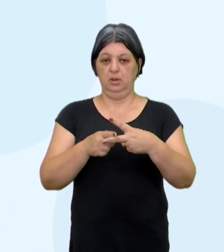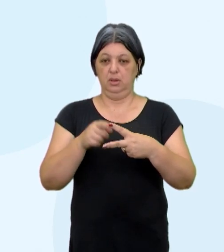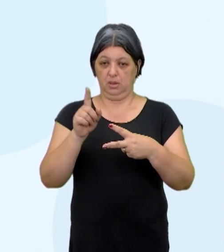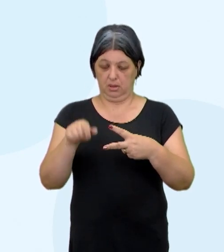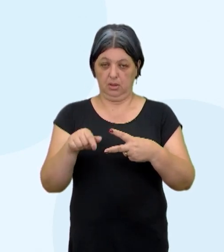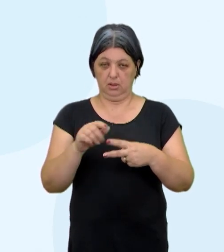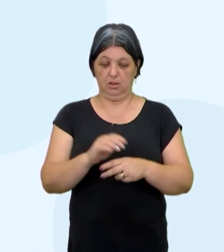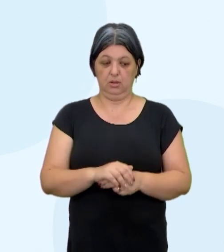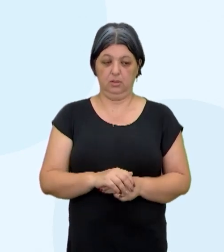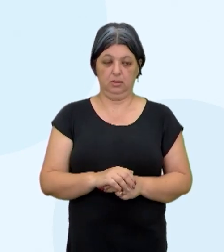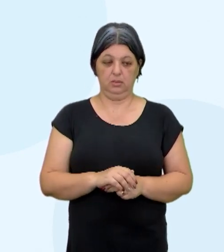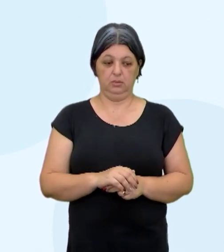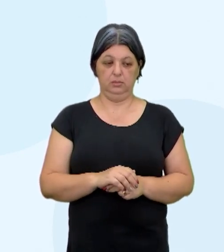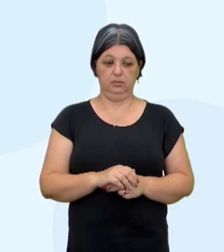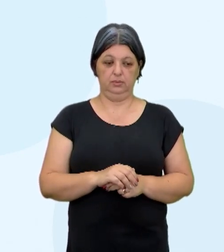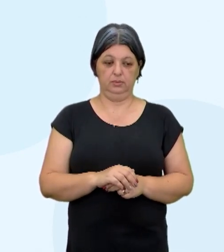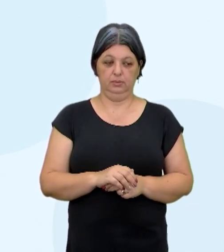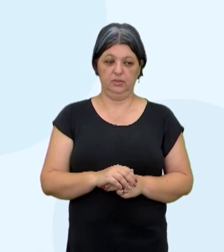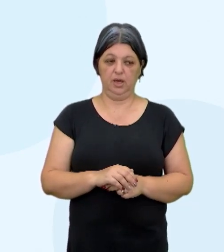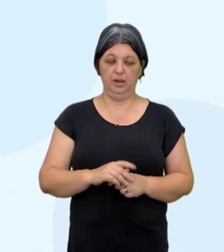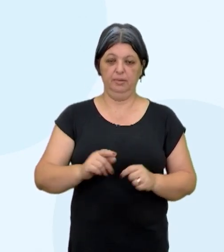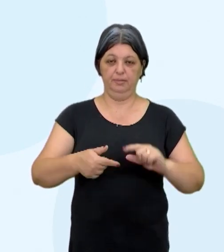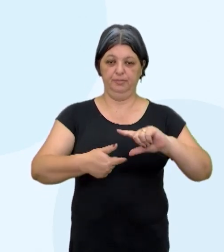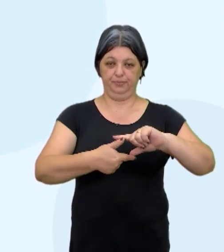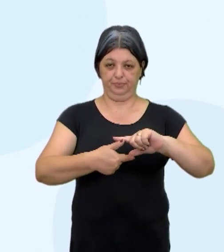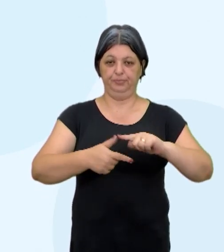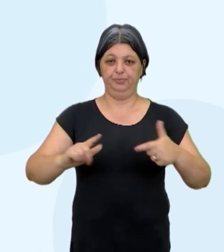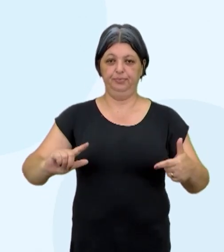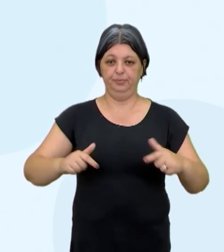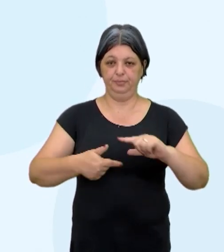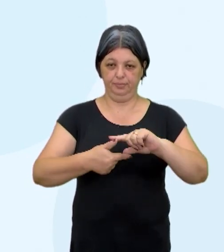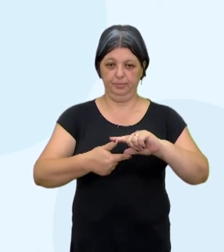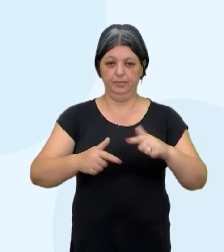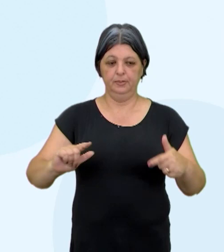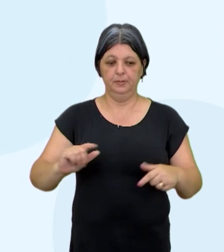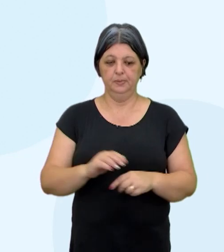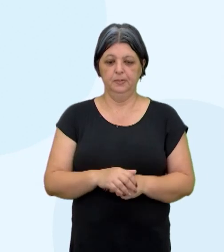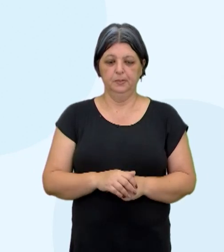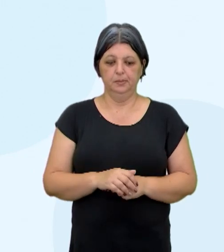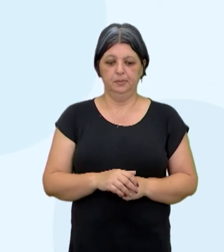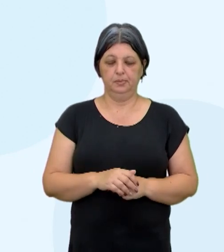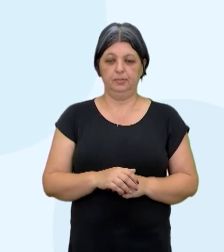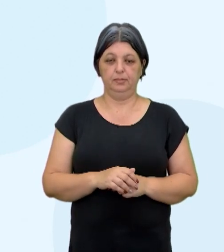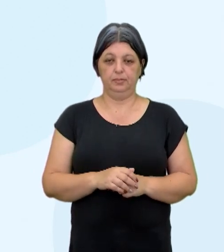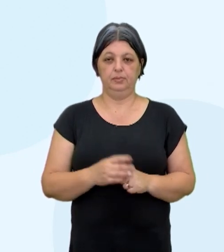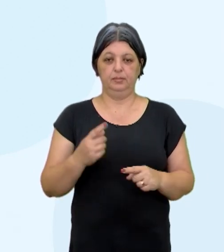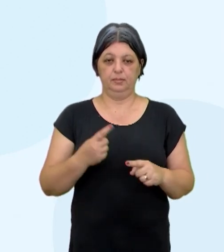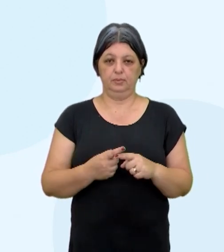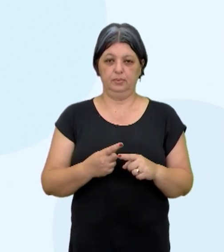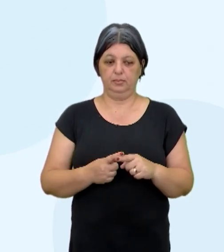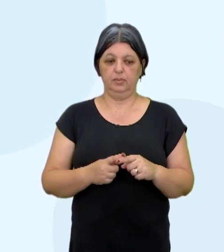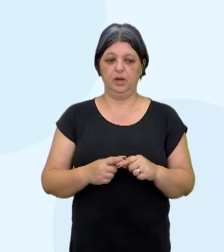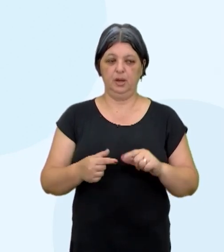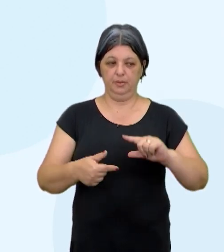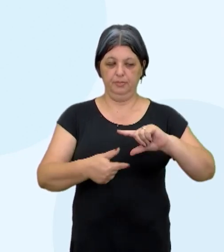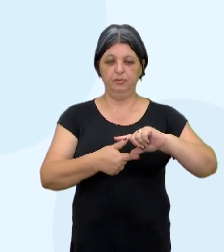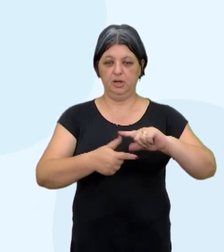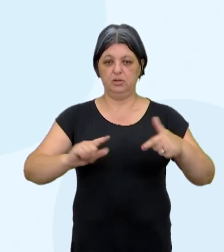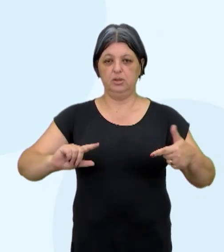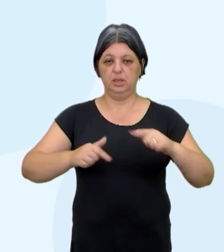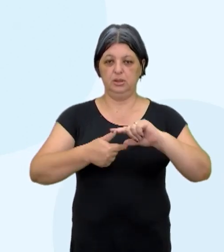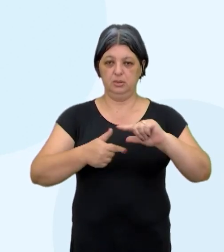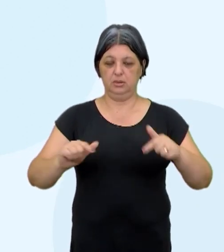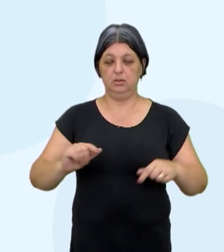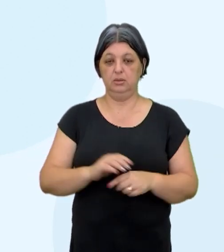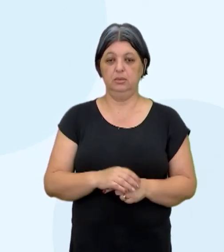ó. Este ponto, ele tem esses lados aqui formando ele, né, ó. A gente tem aqui em cima o nosso hexágono, aqui à direita um